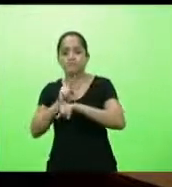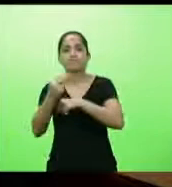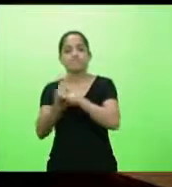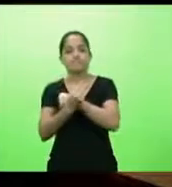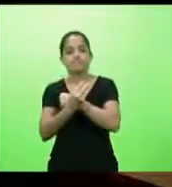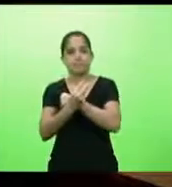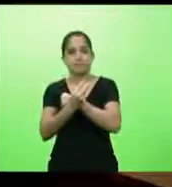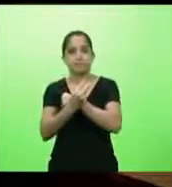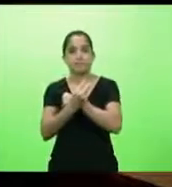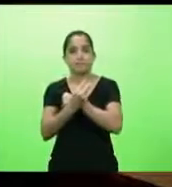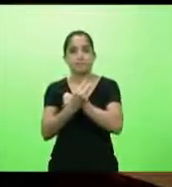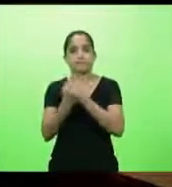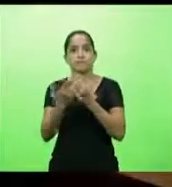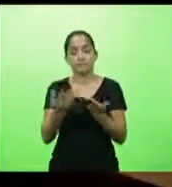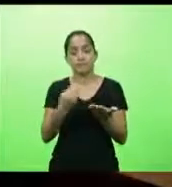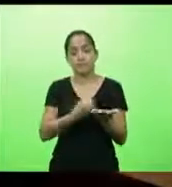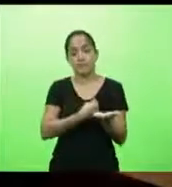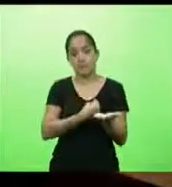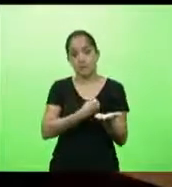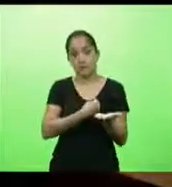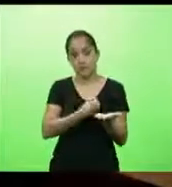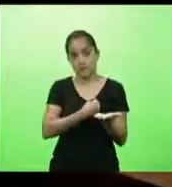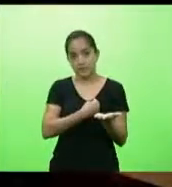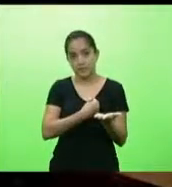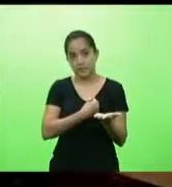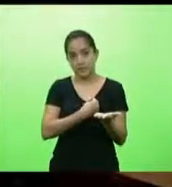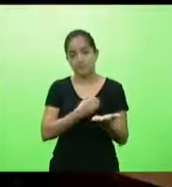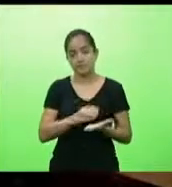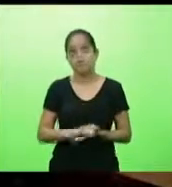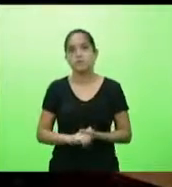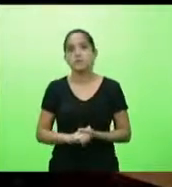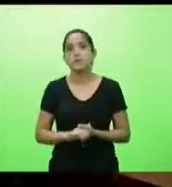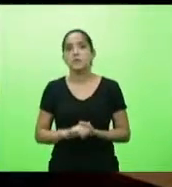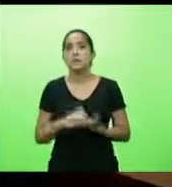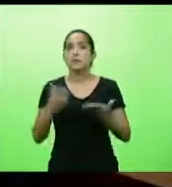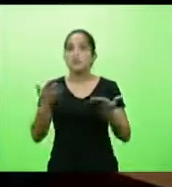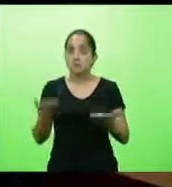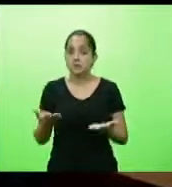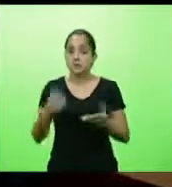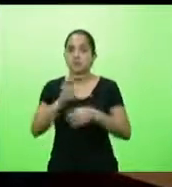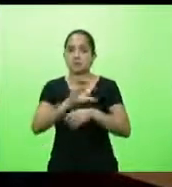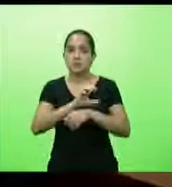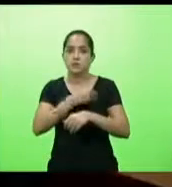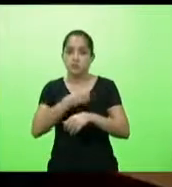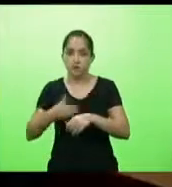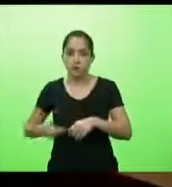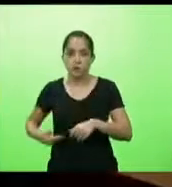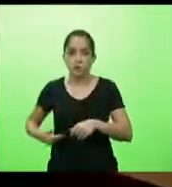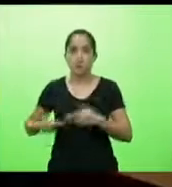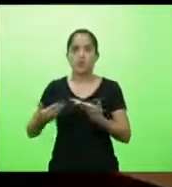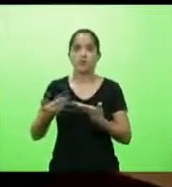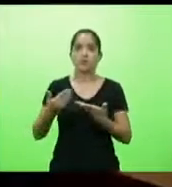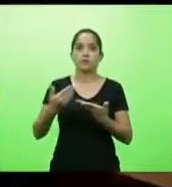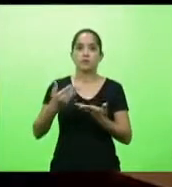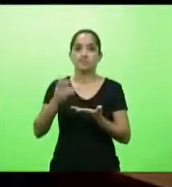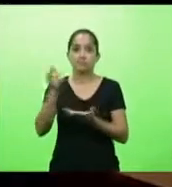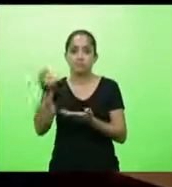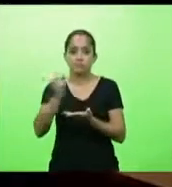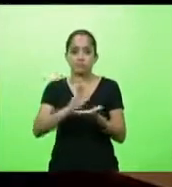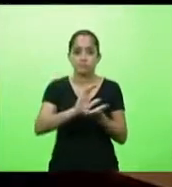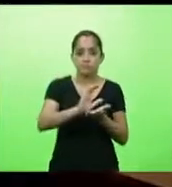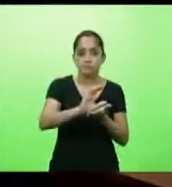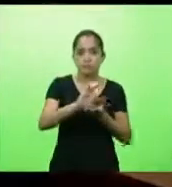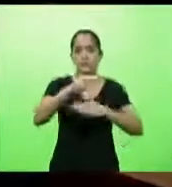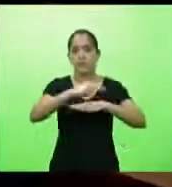preservação da vida do catarinense. Para isso, o Estado segue fazendo investimentos em leitos de